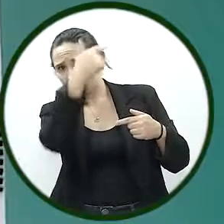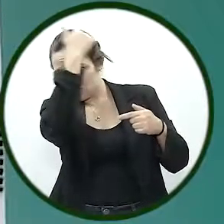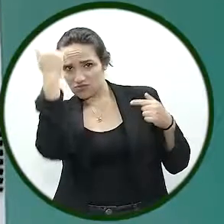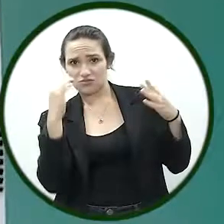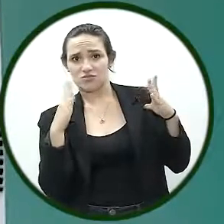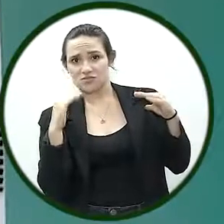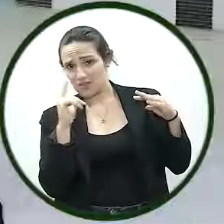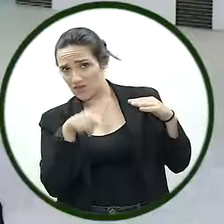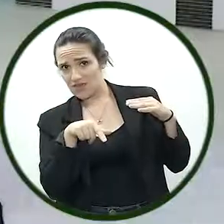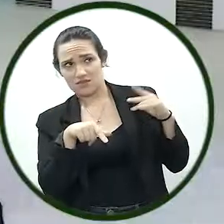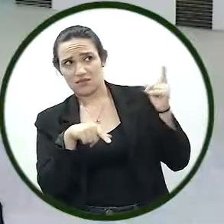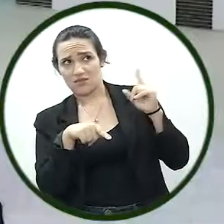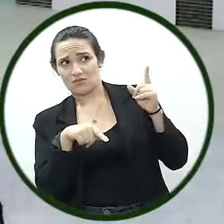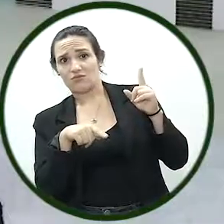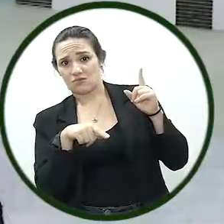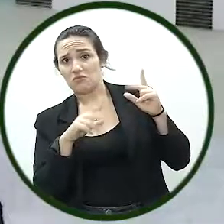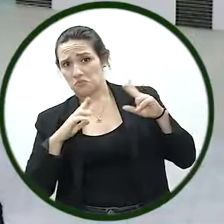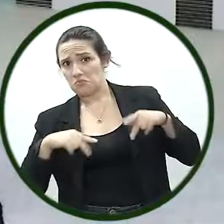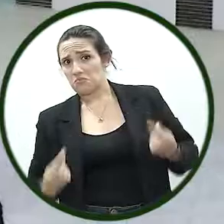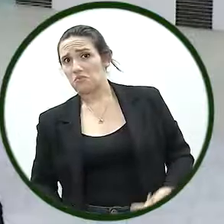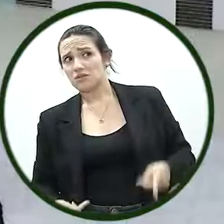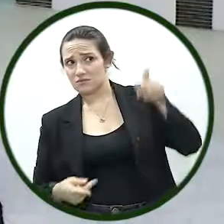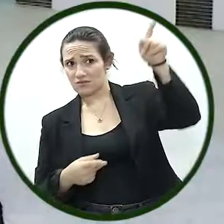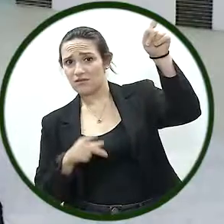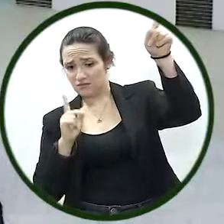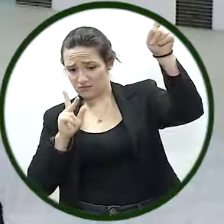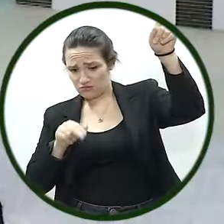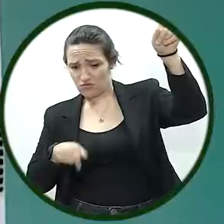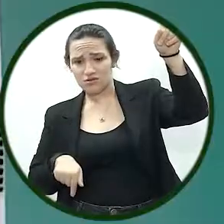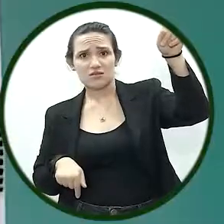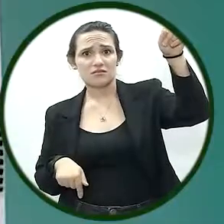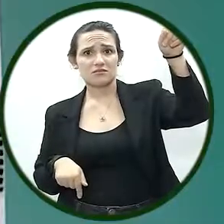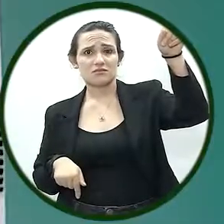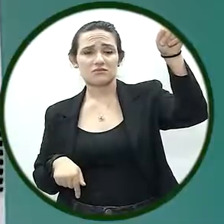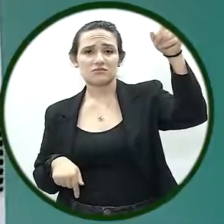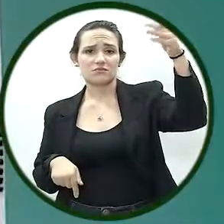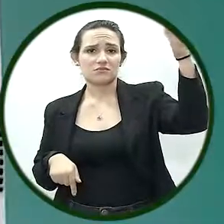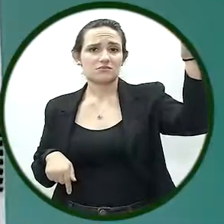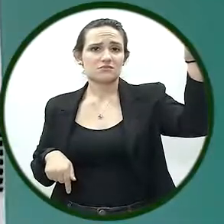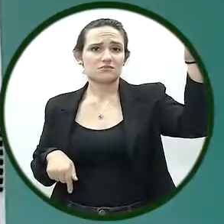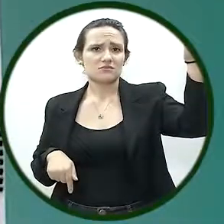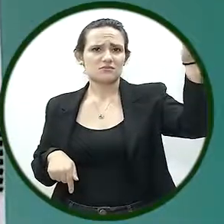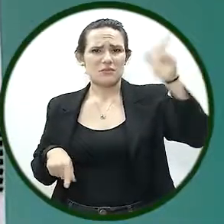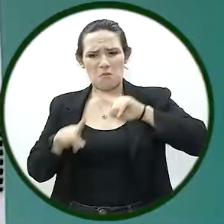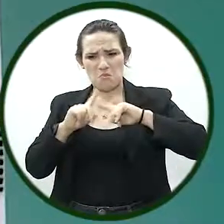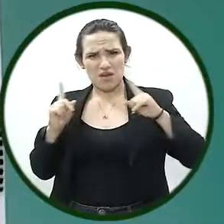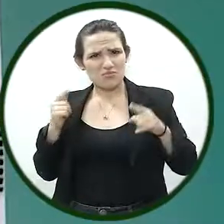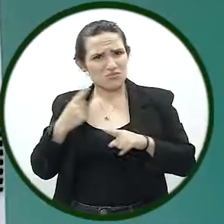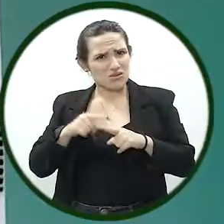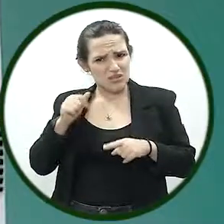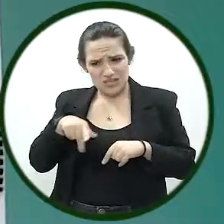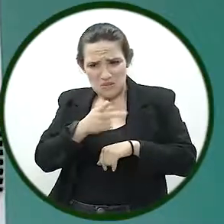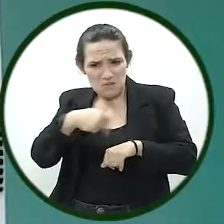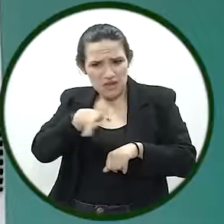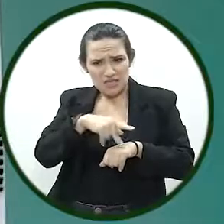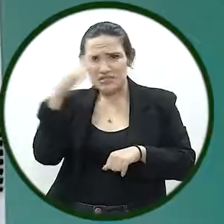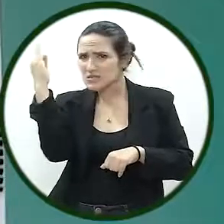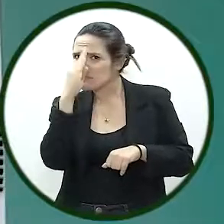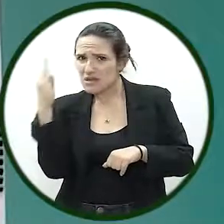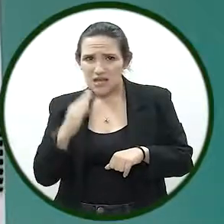querubins, né? São seres humanos como nós. Então, por que nós, como foi a chamada do início, por que